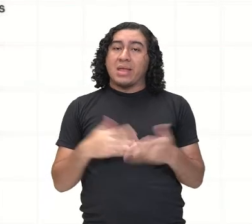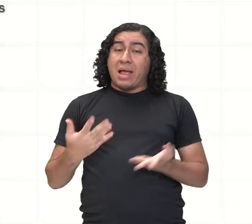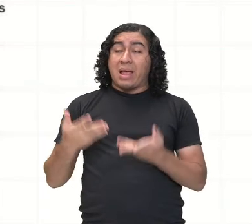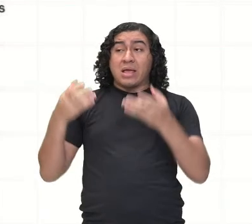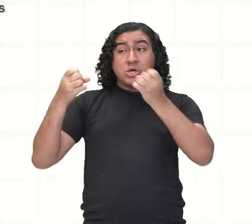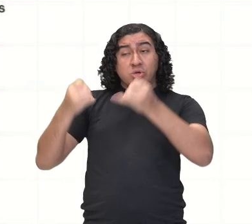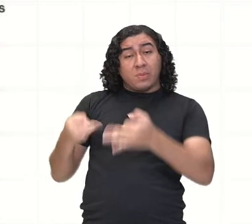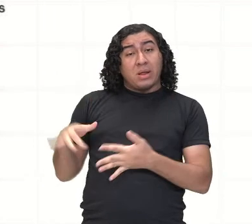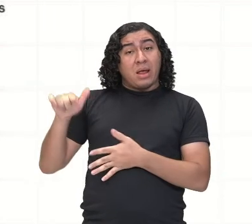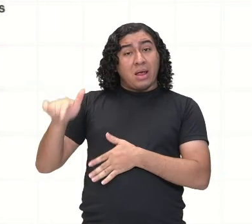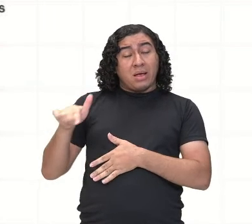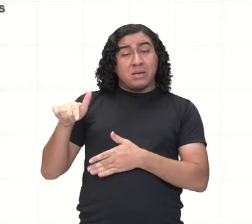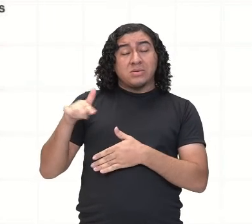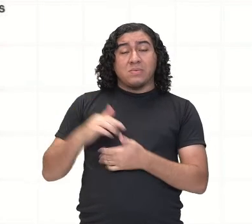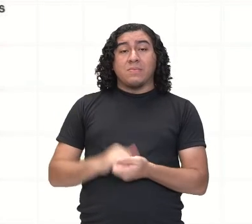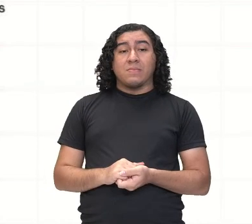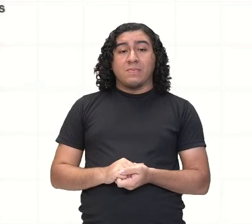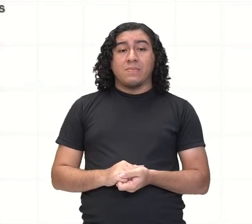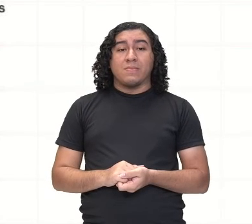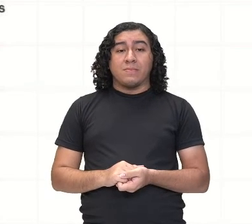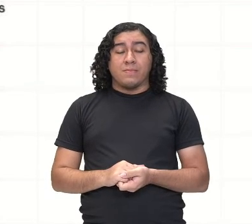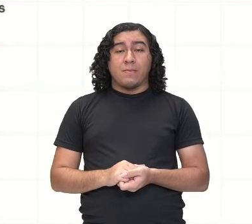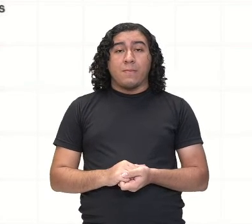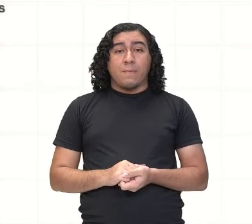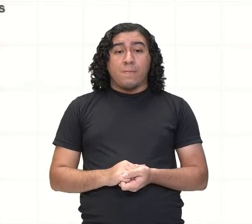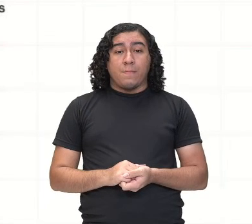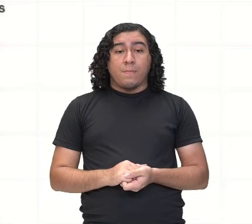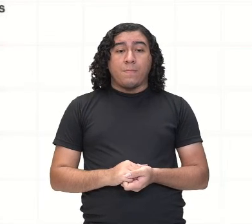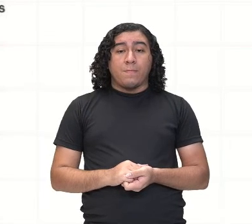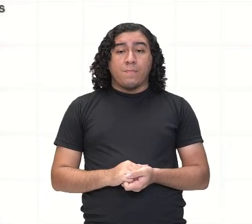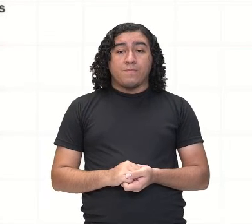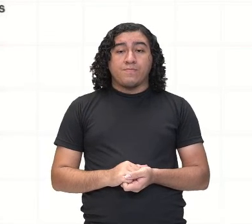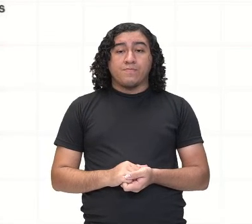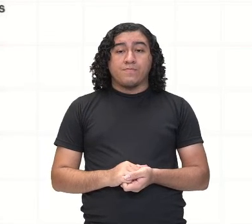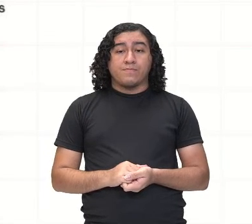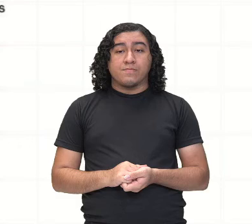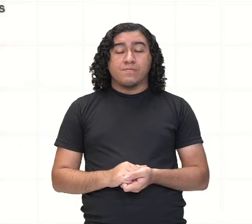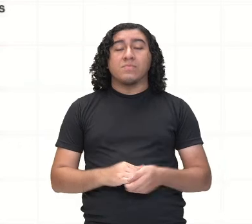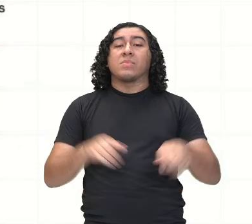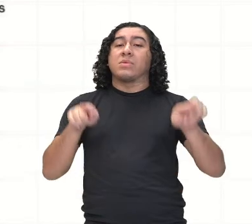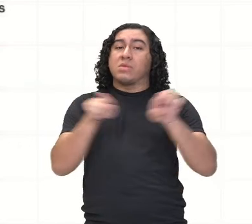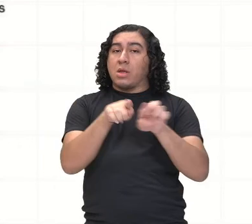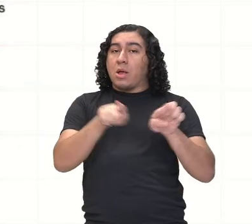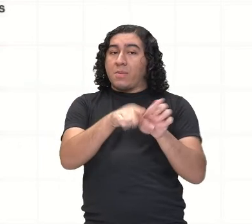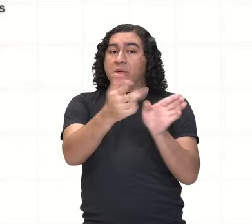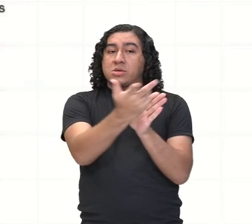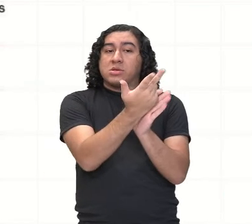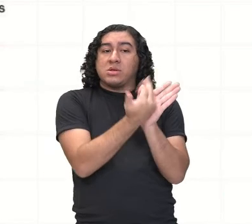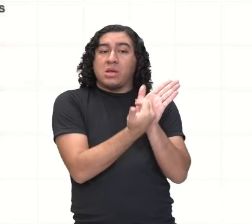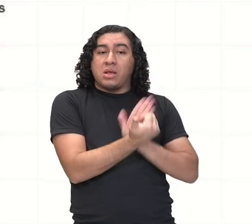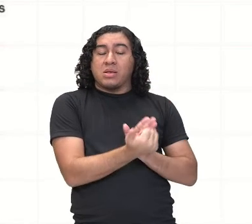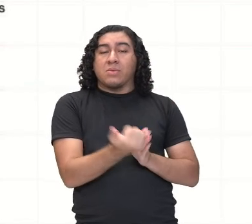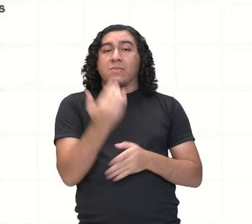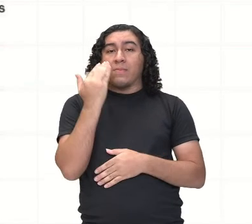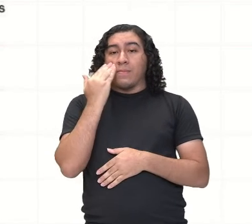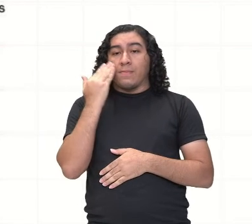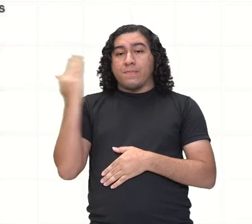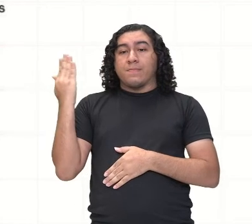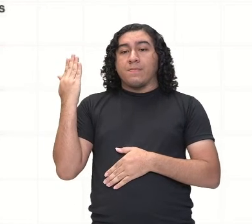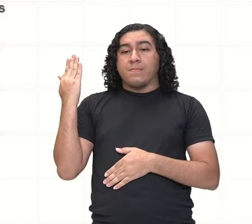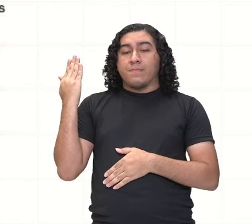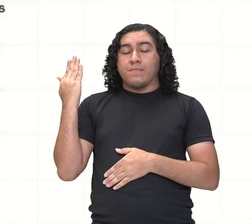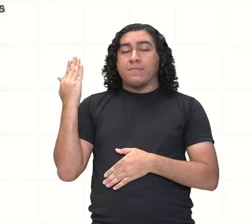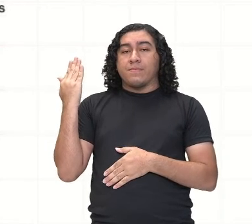a gente observa aqui essa gravura também do Frei Bartolomeu, que vai denunciar. Então, nós temos aqui